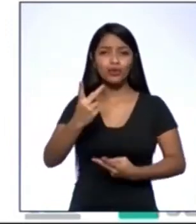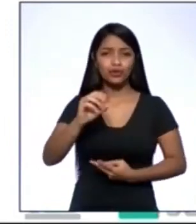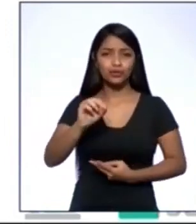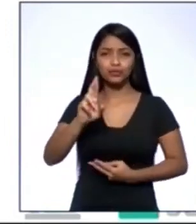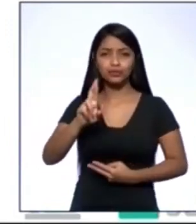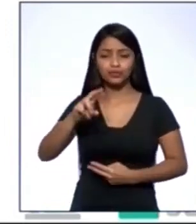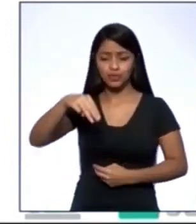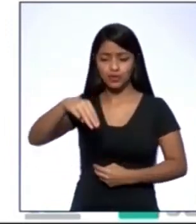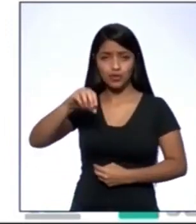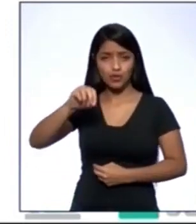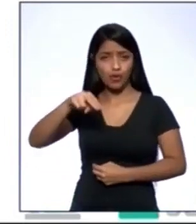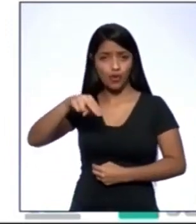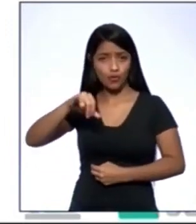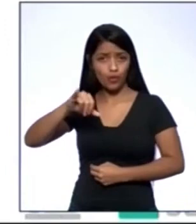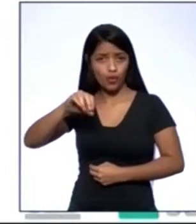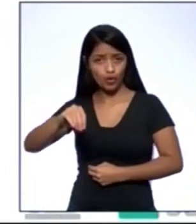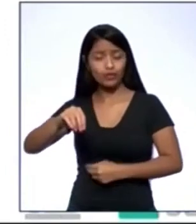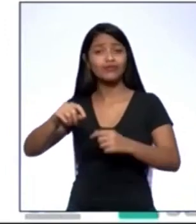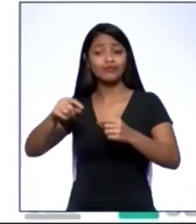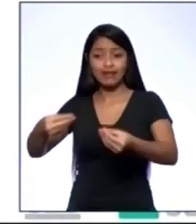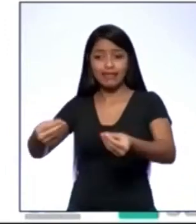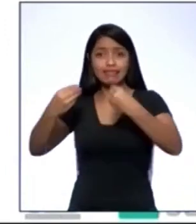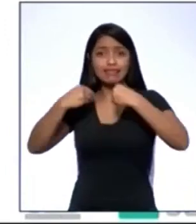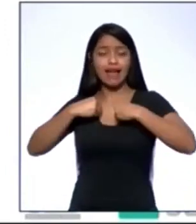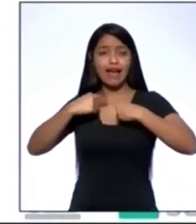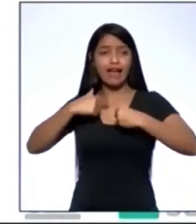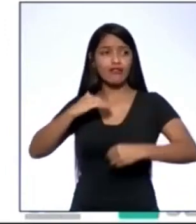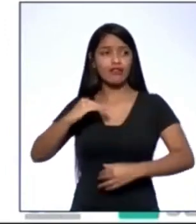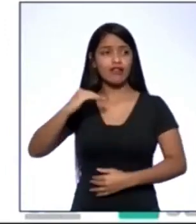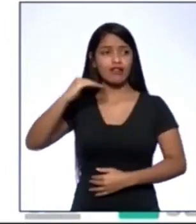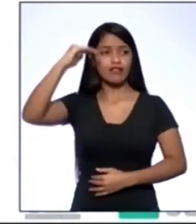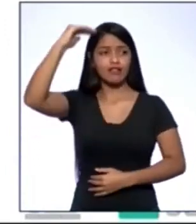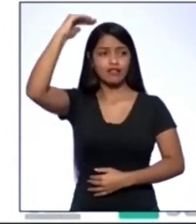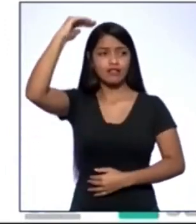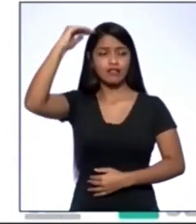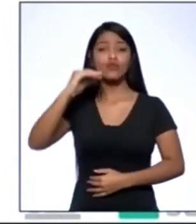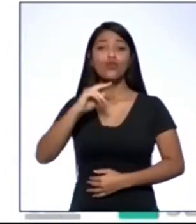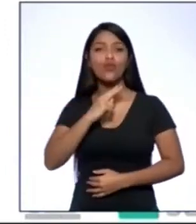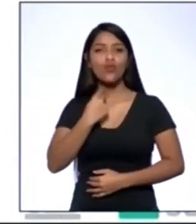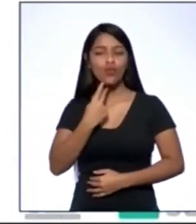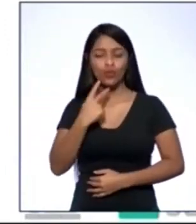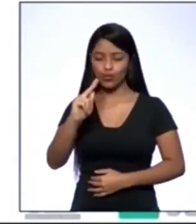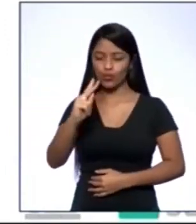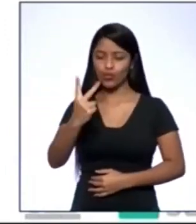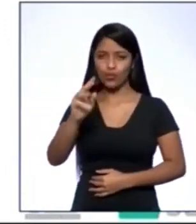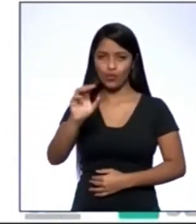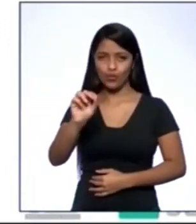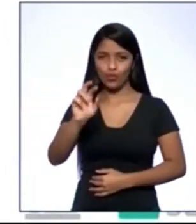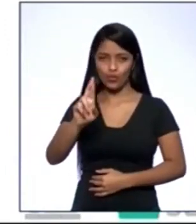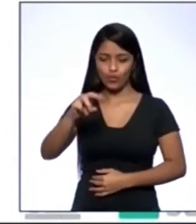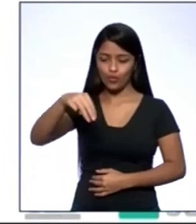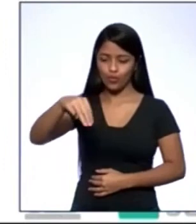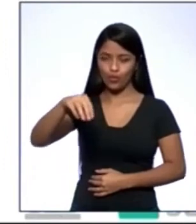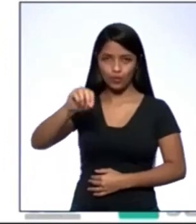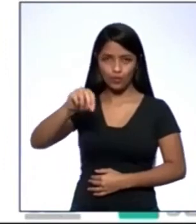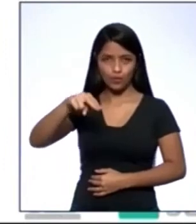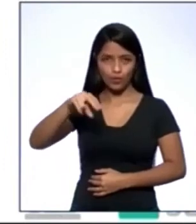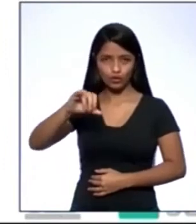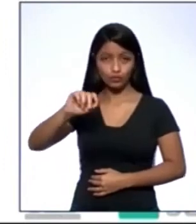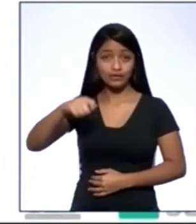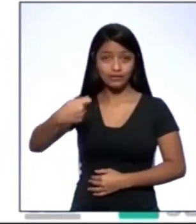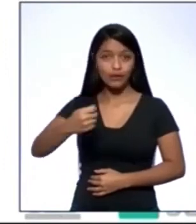bactéria fabricando GH, o hormônio de crescimento. Então, de uma maneira geral, o que esse aspecto